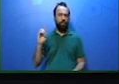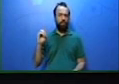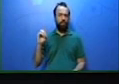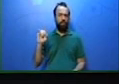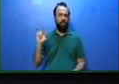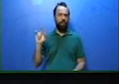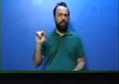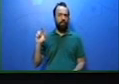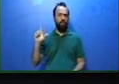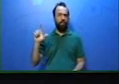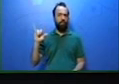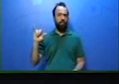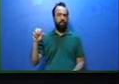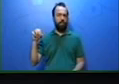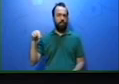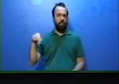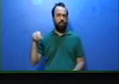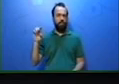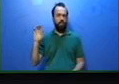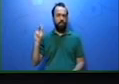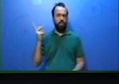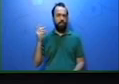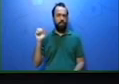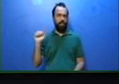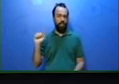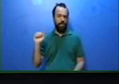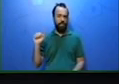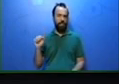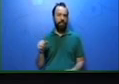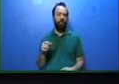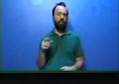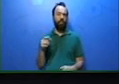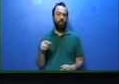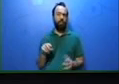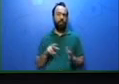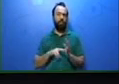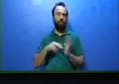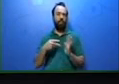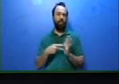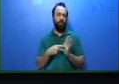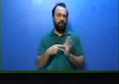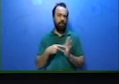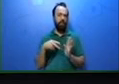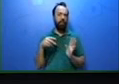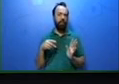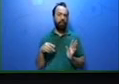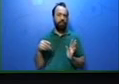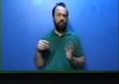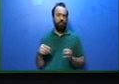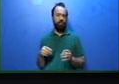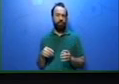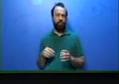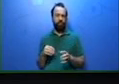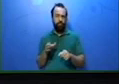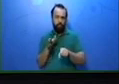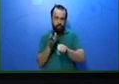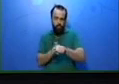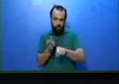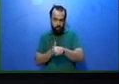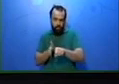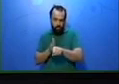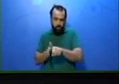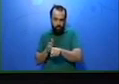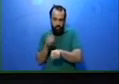saiu correndo com medo da Magali devorar ele, não é? Pode ser isso que passou na mentalidade dele, né, na cabecinha dele. E elas